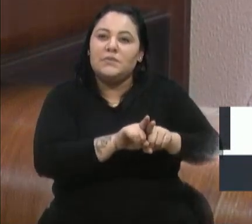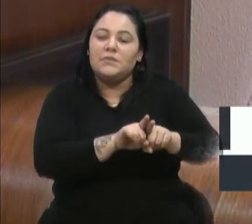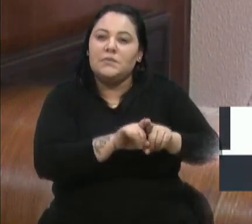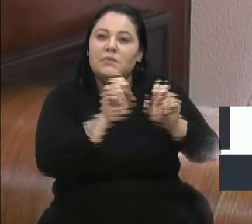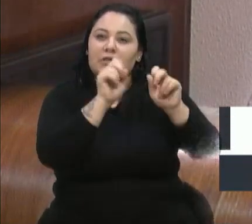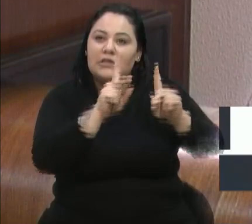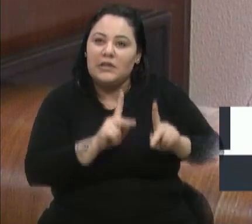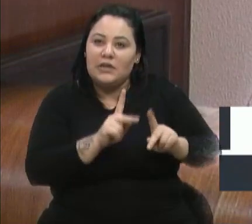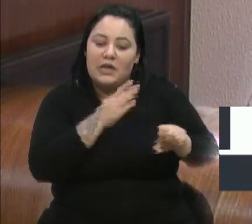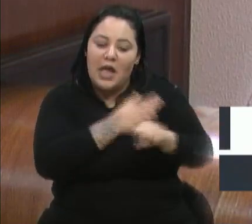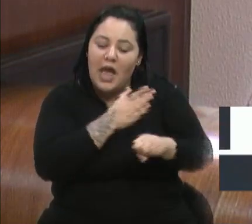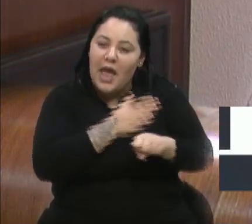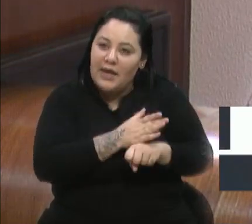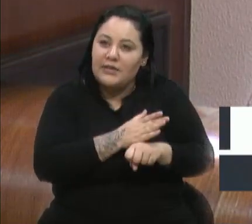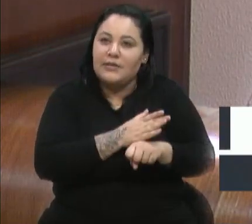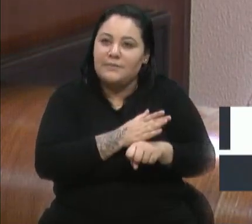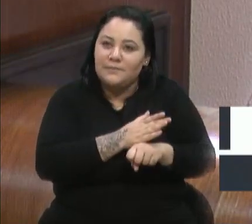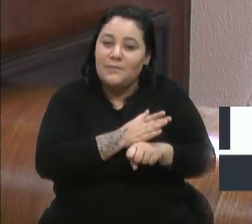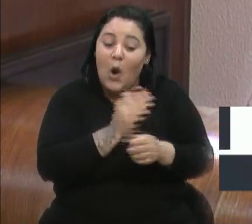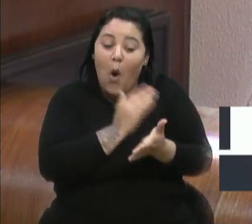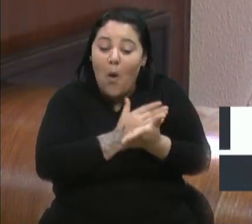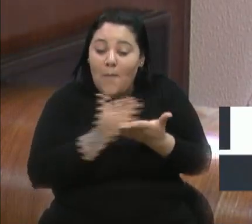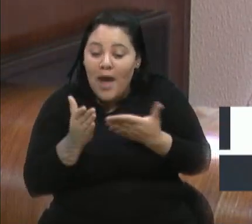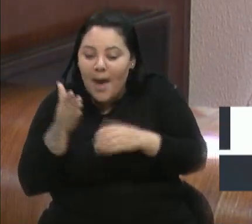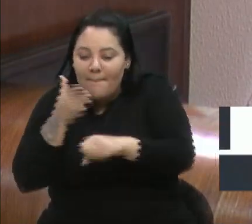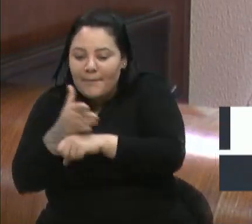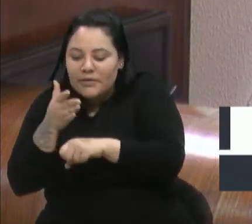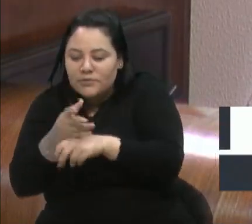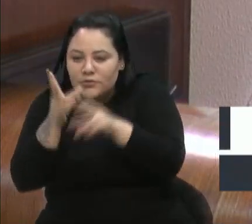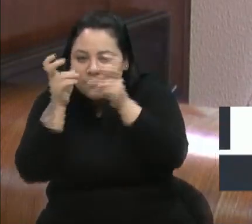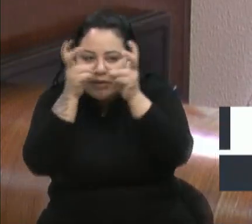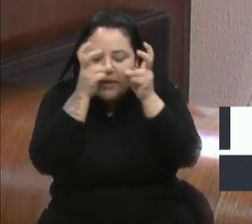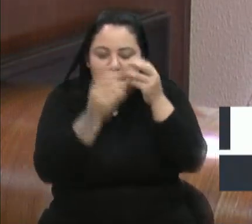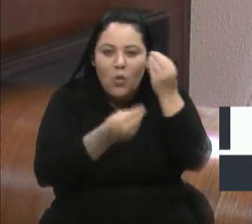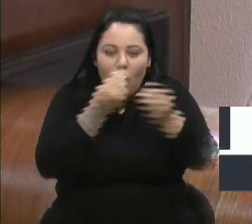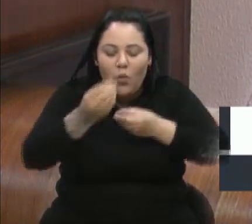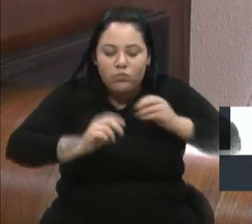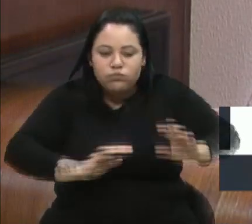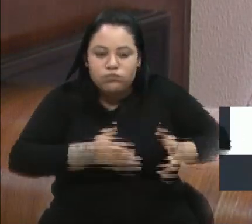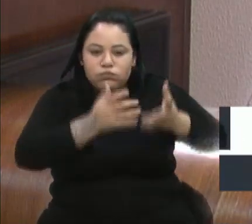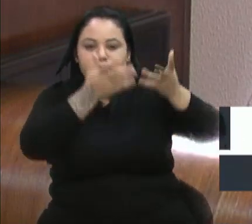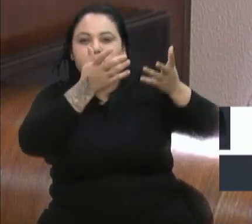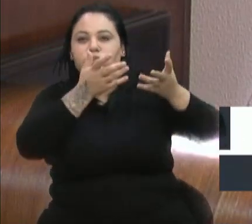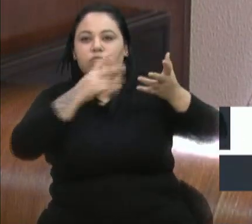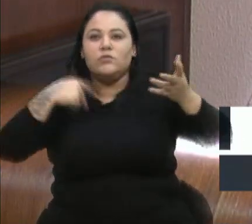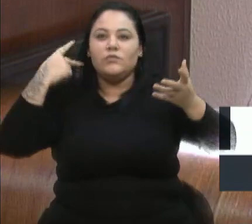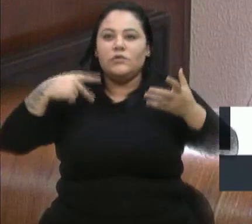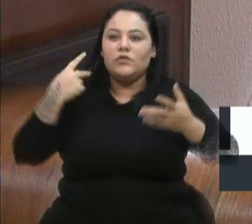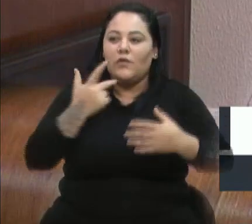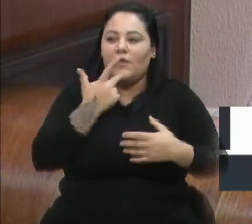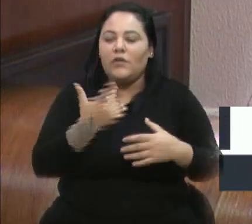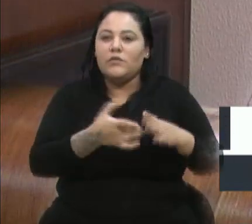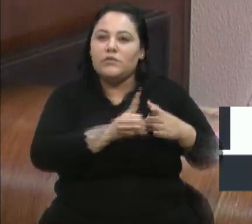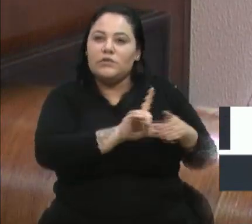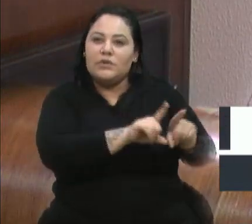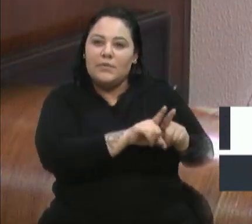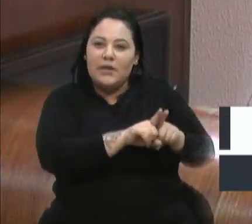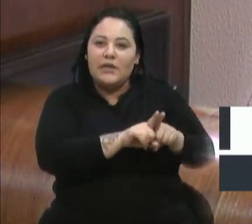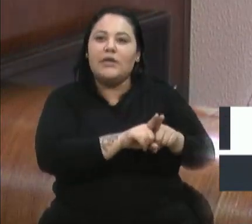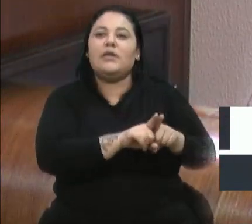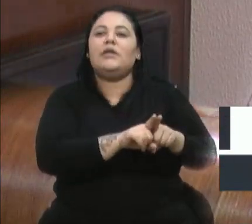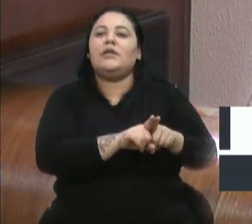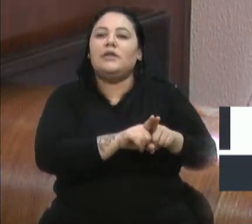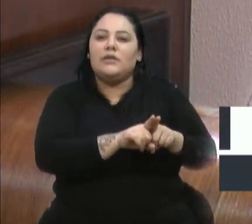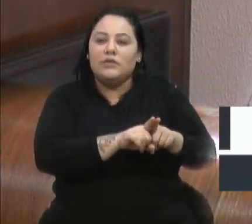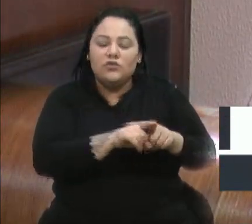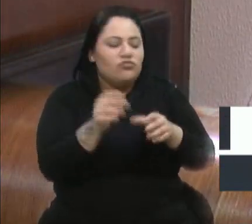aos pouquinhos nesse meio, a gente percebe o quanto ele envolve, né? Toda a questão que o vereador falou aqui agora há pouco, né? Que o senhor comentou,